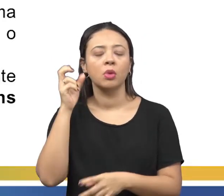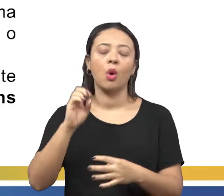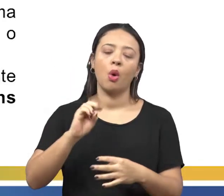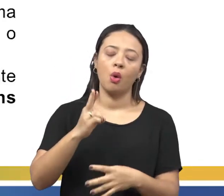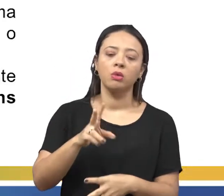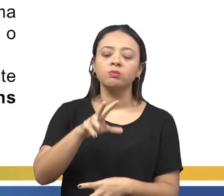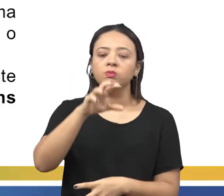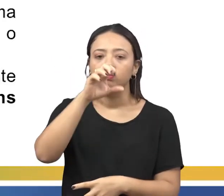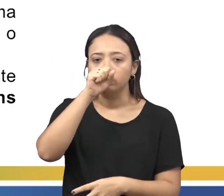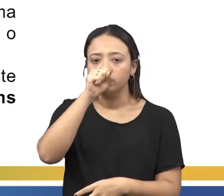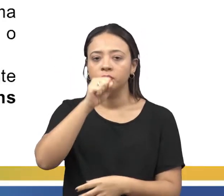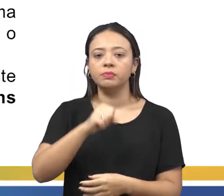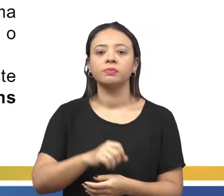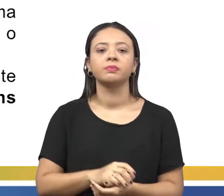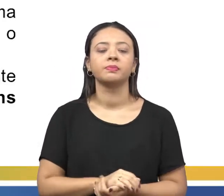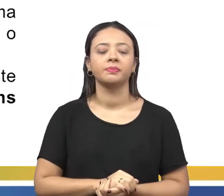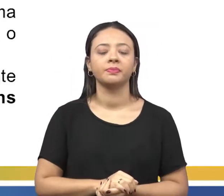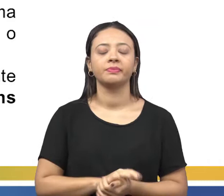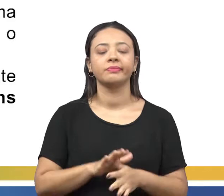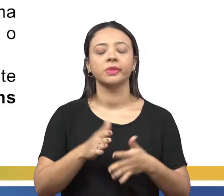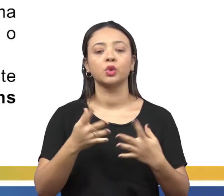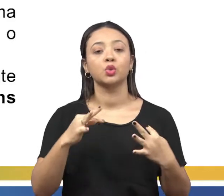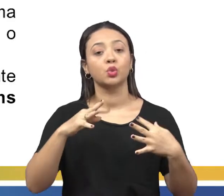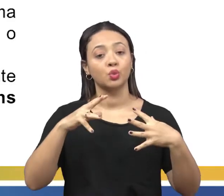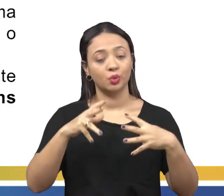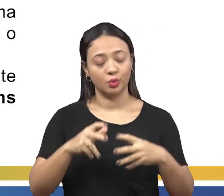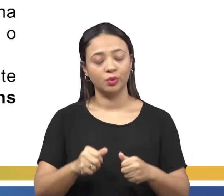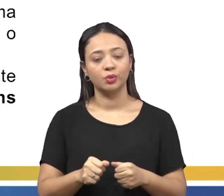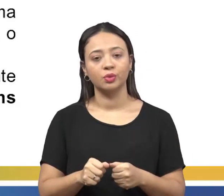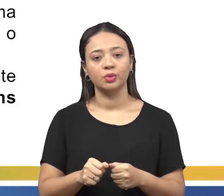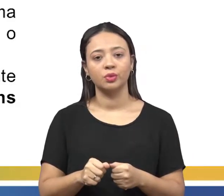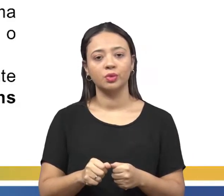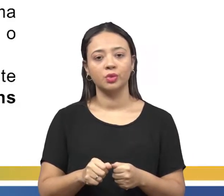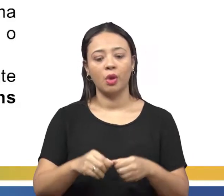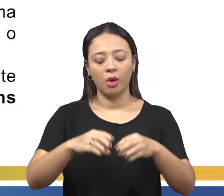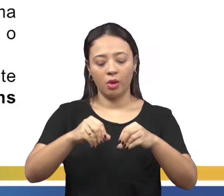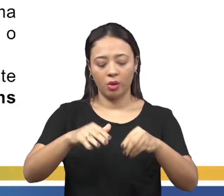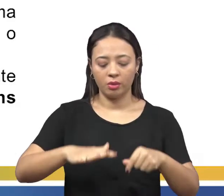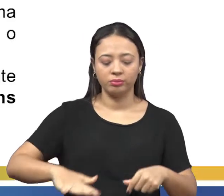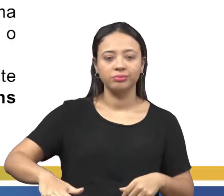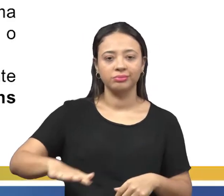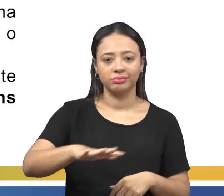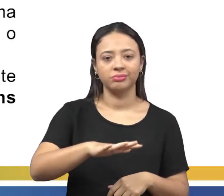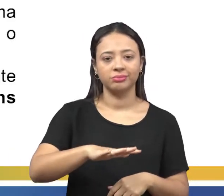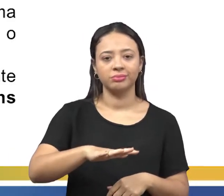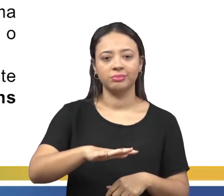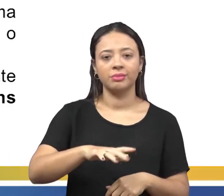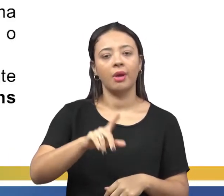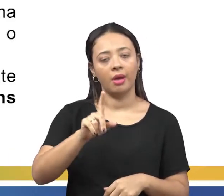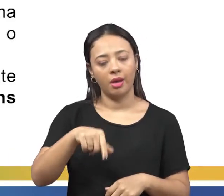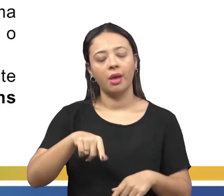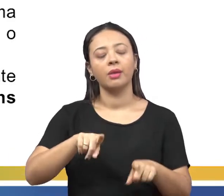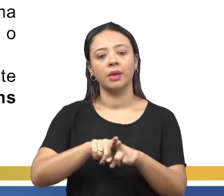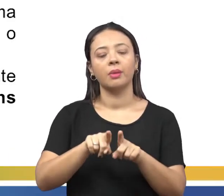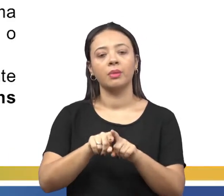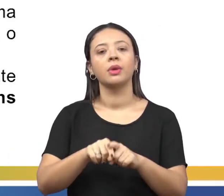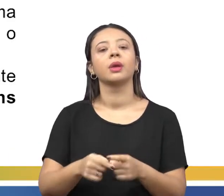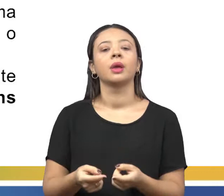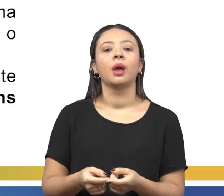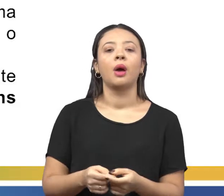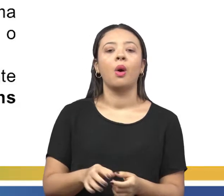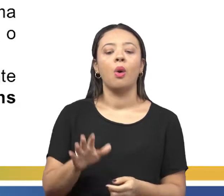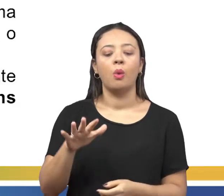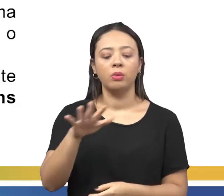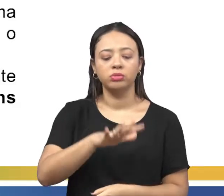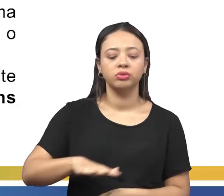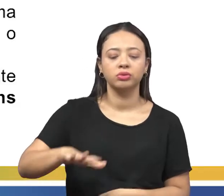e a audição. Portanto, todo o ambiente terrestre pode ser considerado como uma paisagem. O